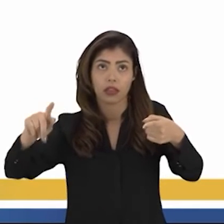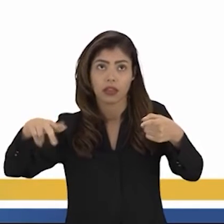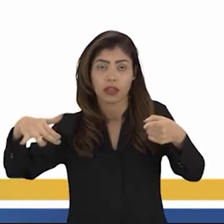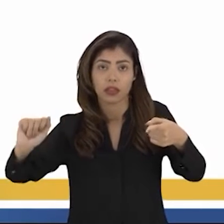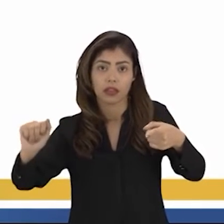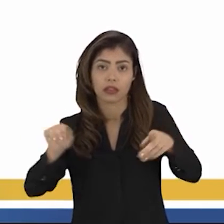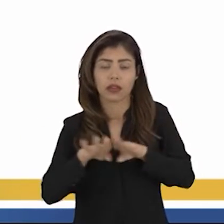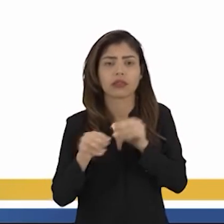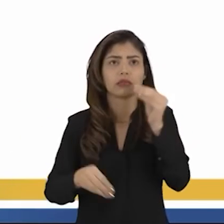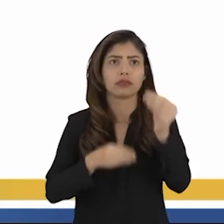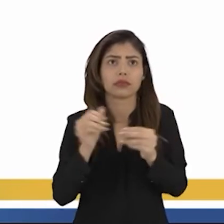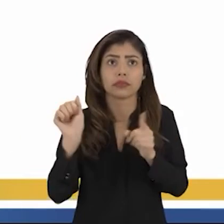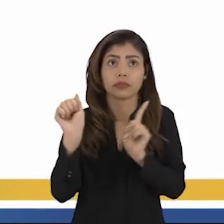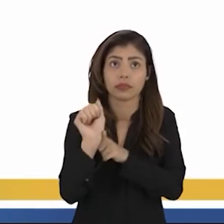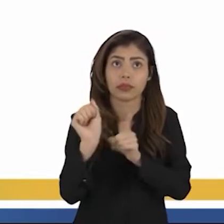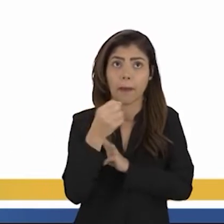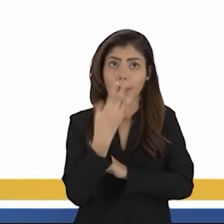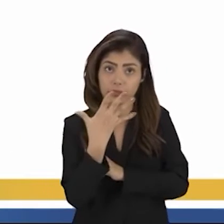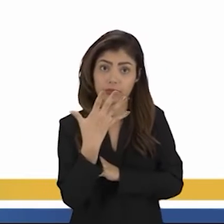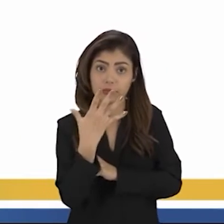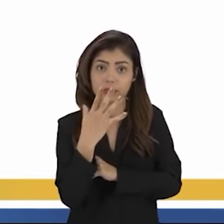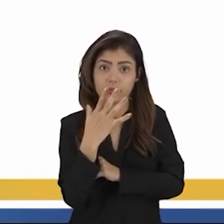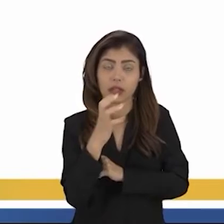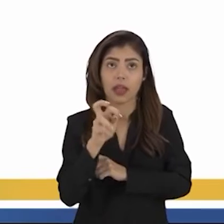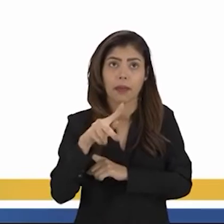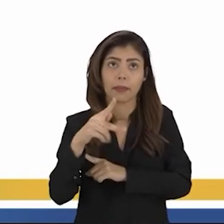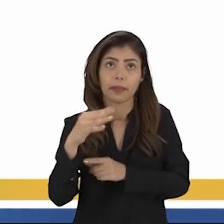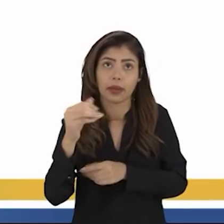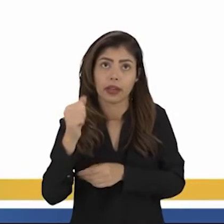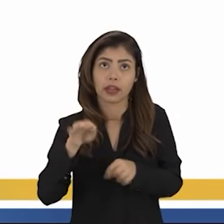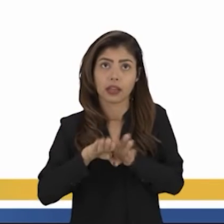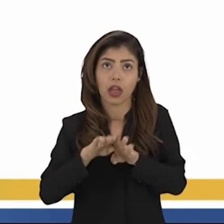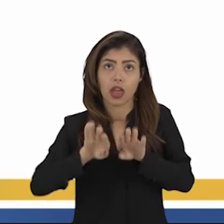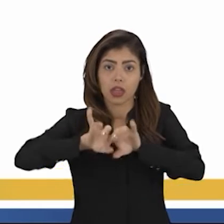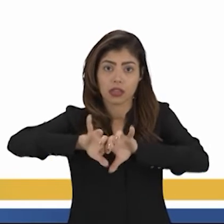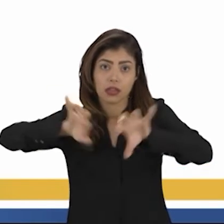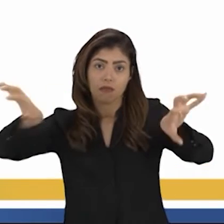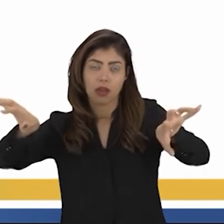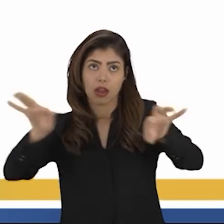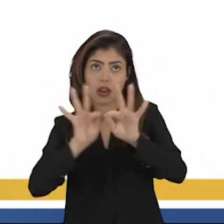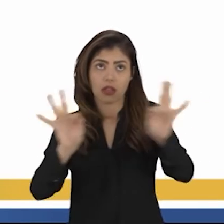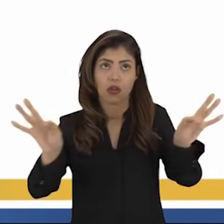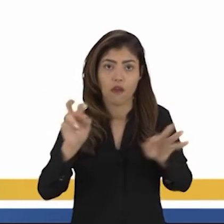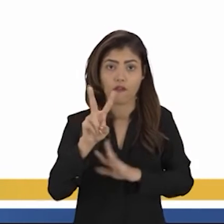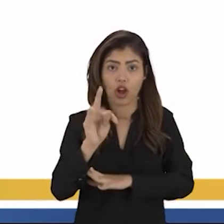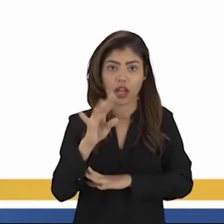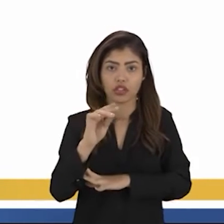empregada. A. Bem empregada, pois separa na oração o vocativo.